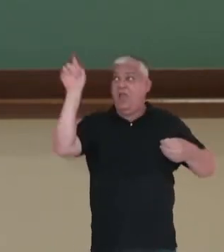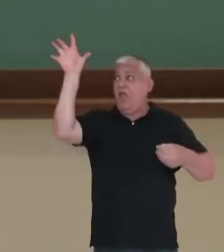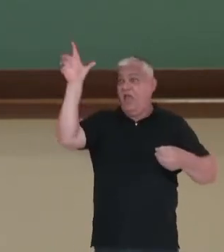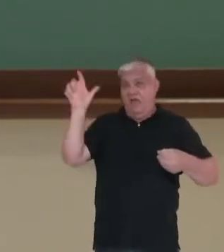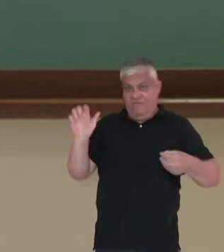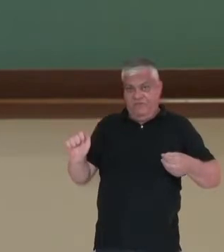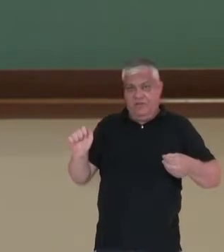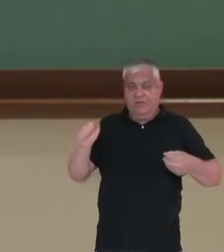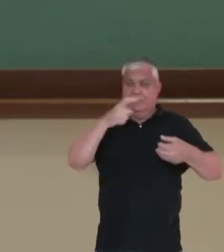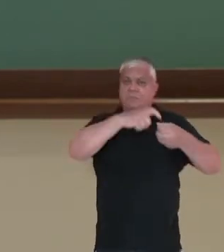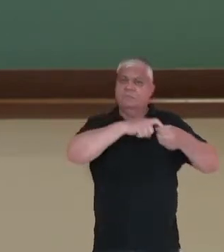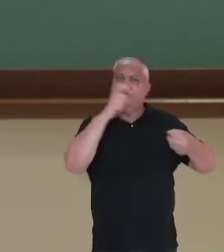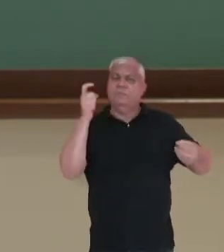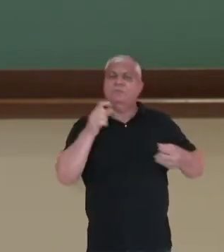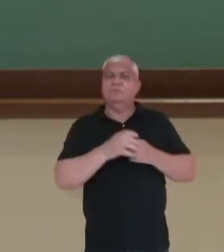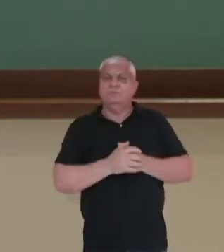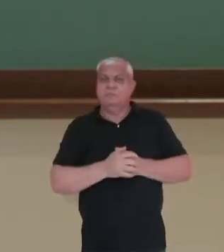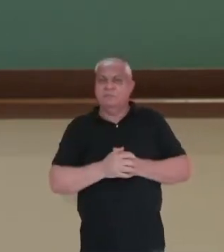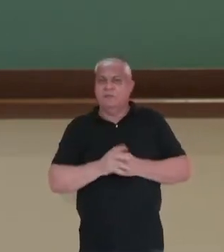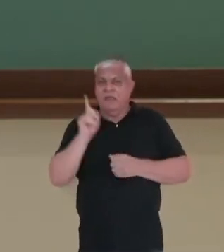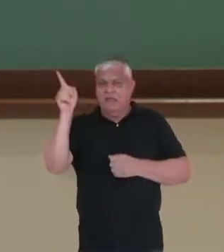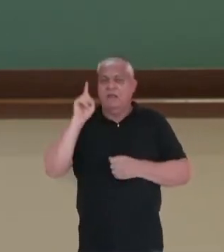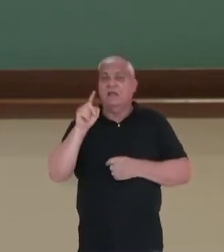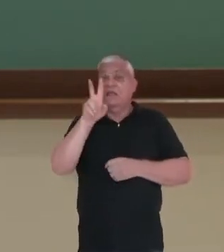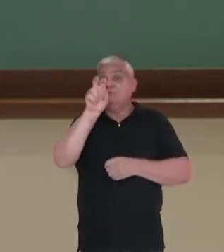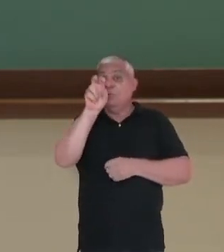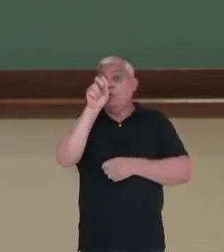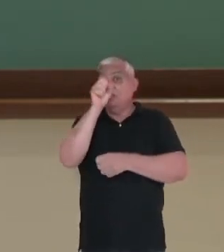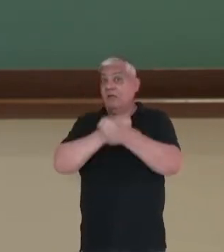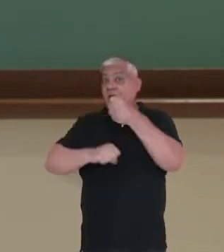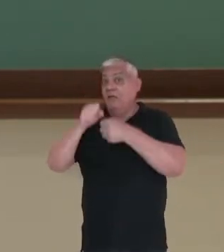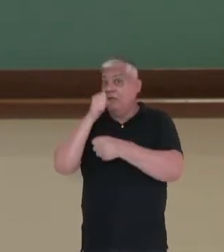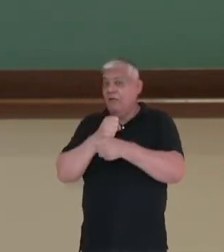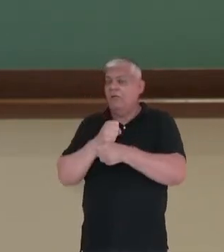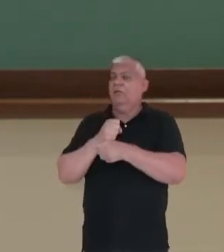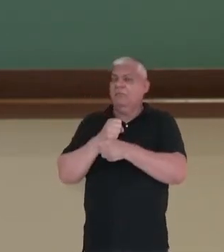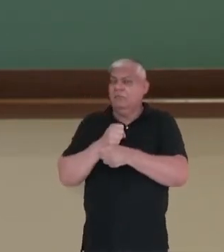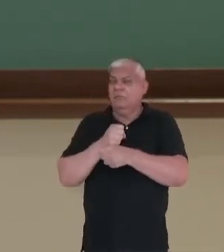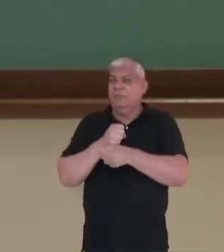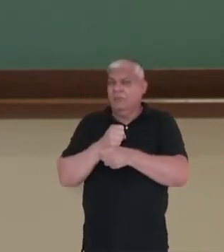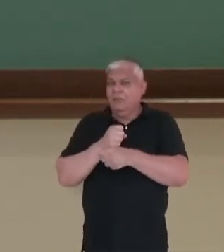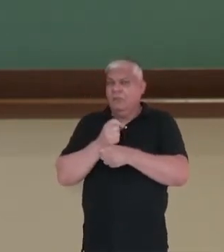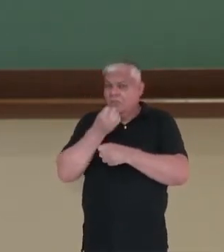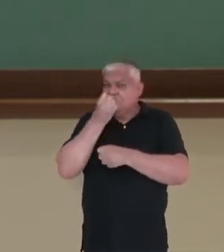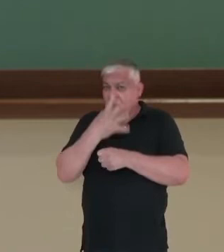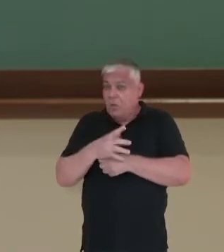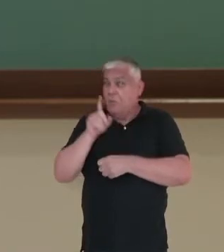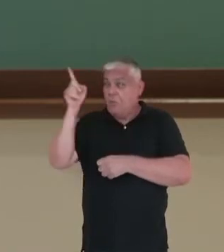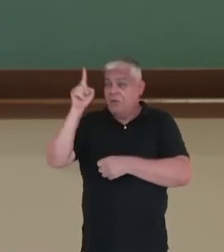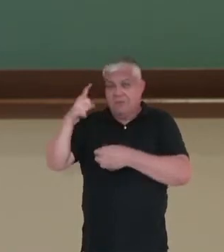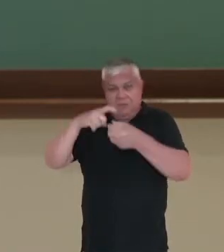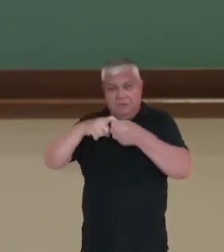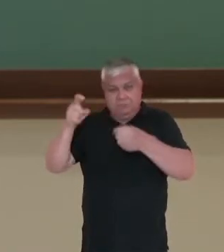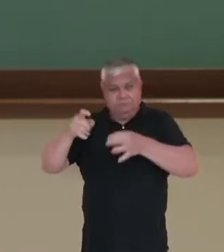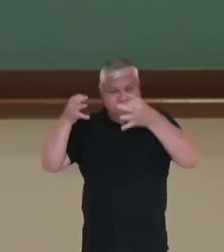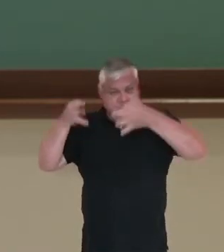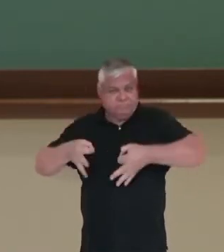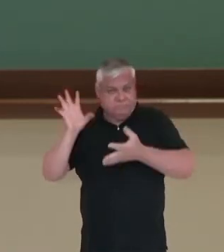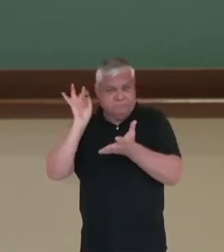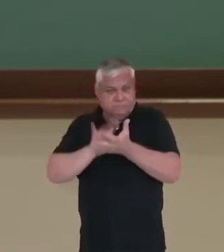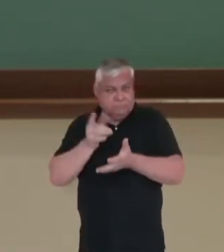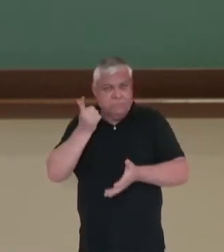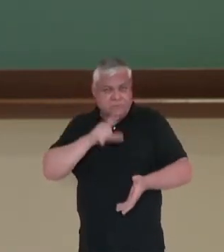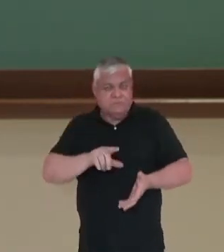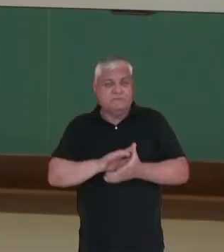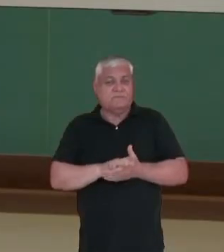os países africanos passaram nos últimos 50 anos e se isso realmente é uma independência de fato, né? Então vamos